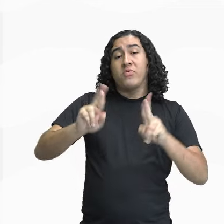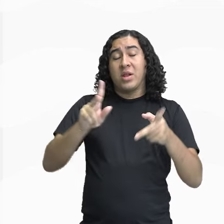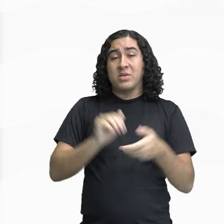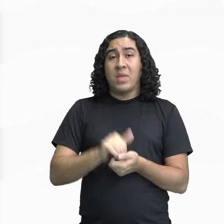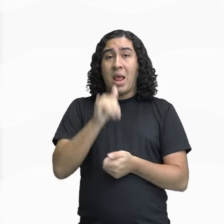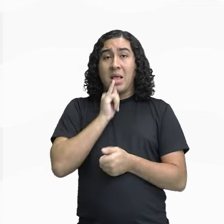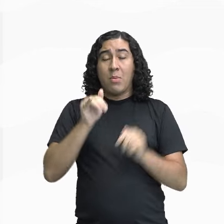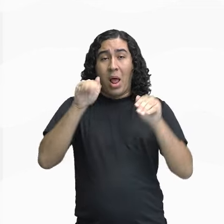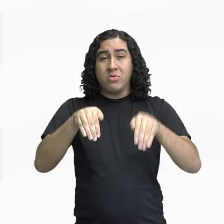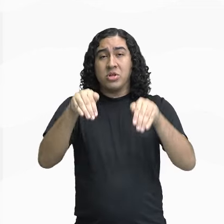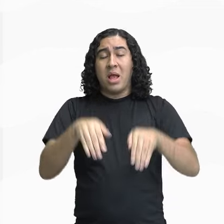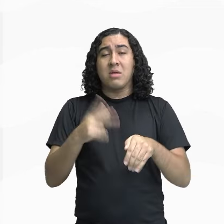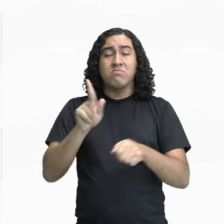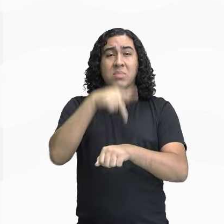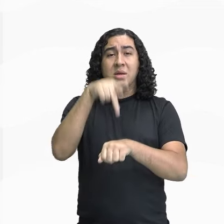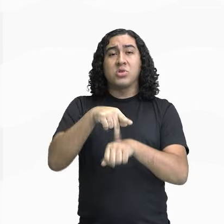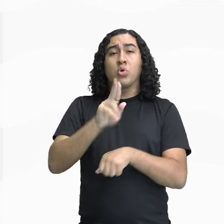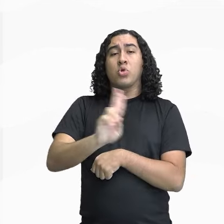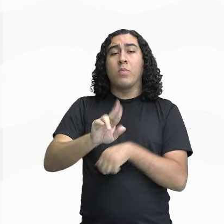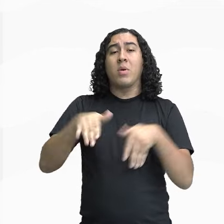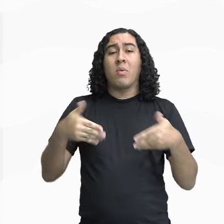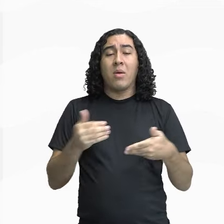vão ser quem? Os